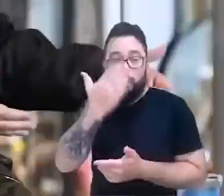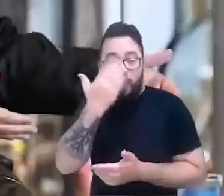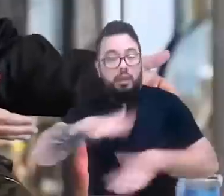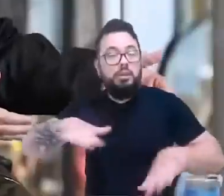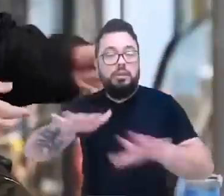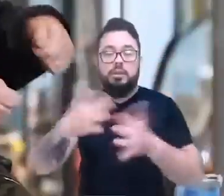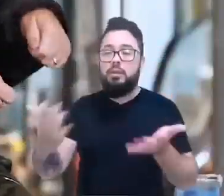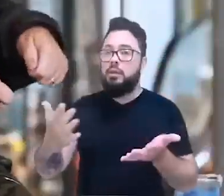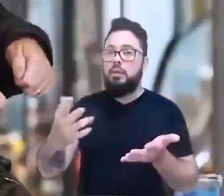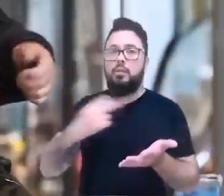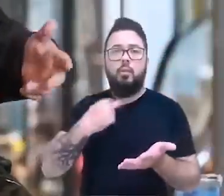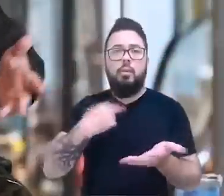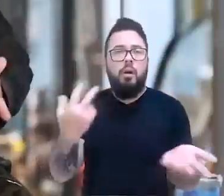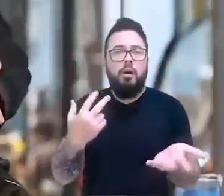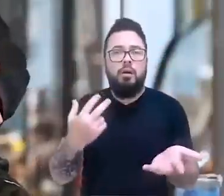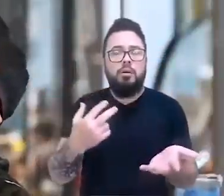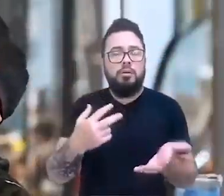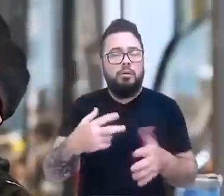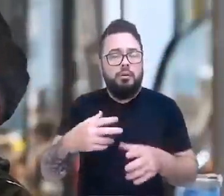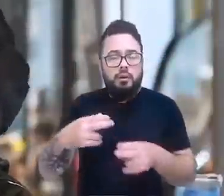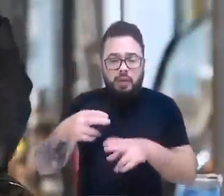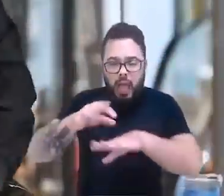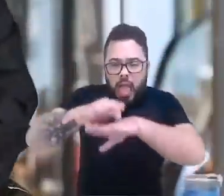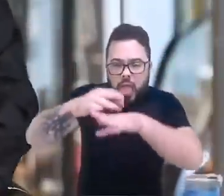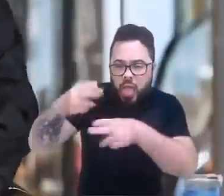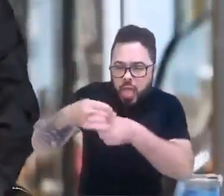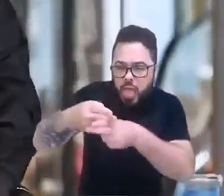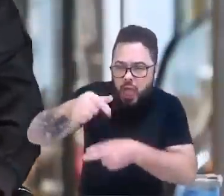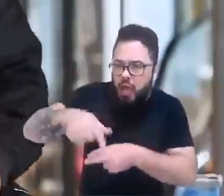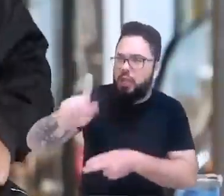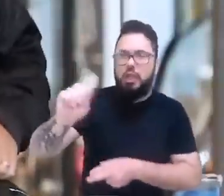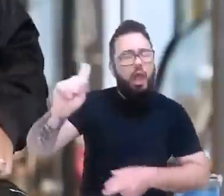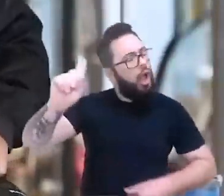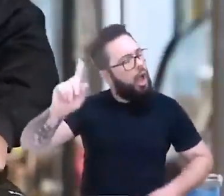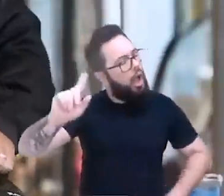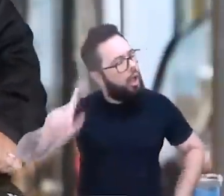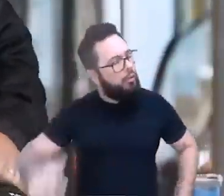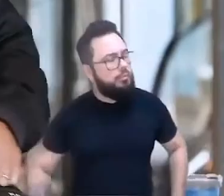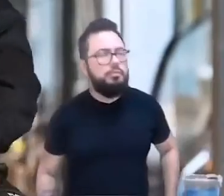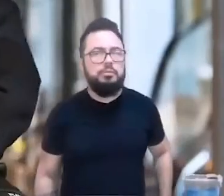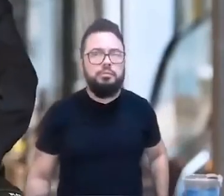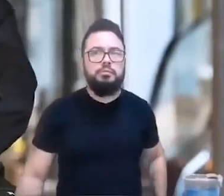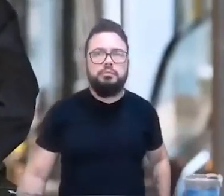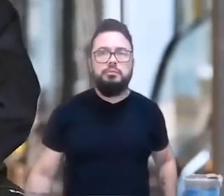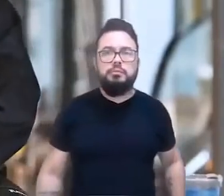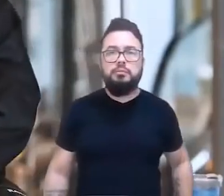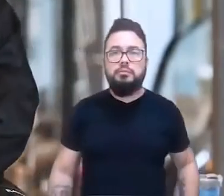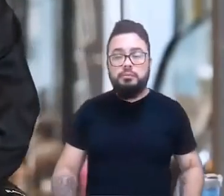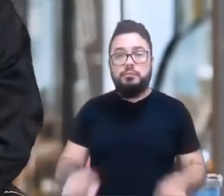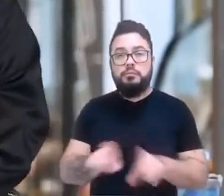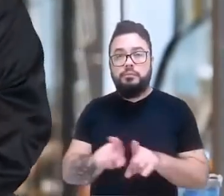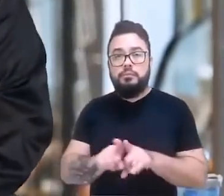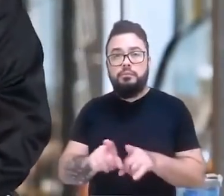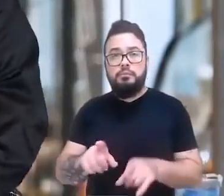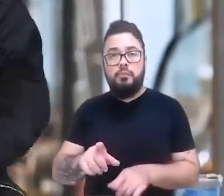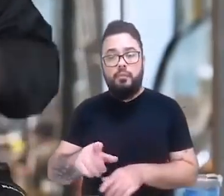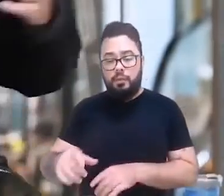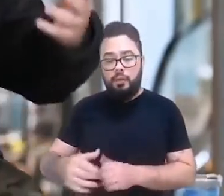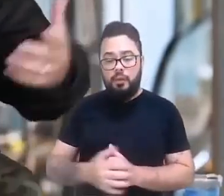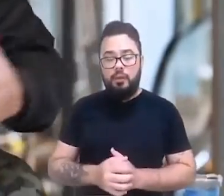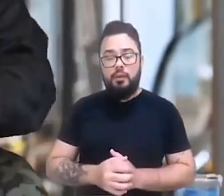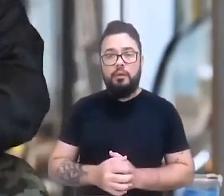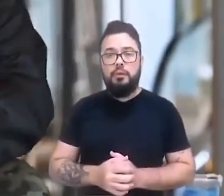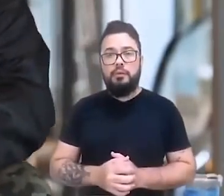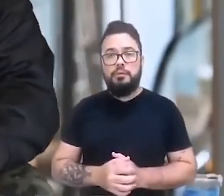carai agora nós vamos ficar negócio de comprar daí foi no meu prato não vai rolar entendeu E isso é só um momento a culpa que aconteceu no